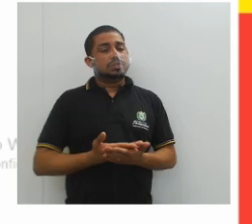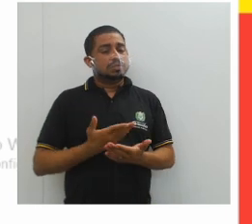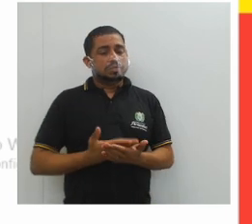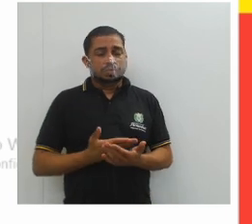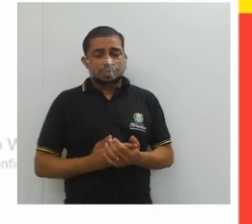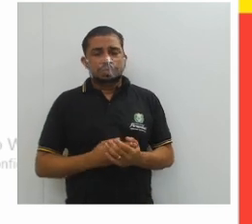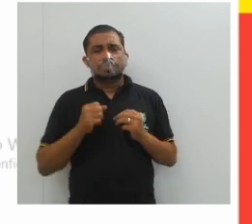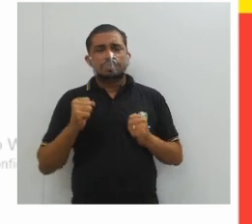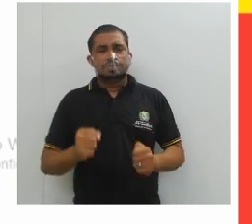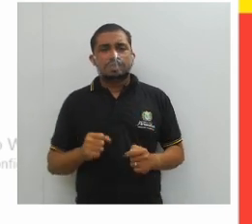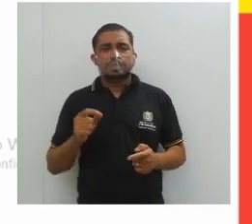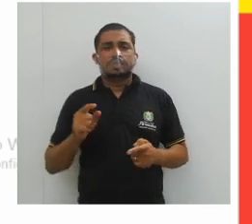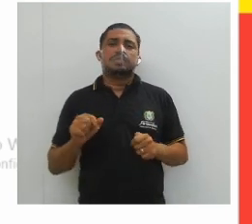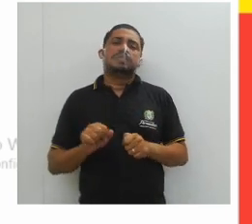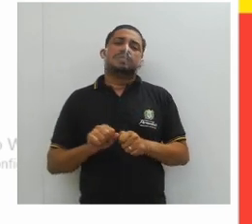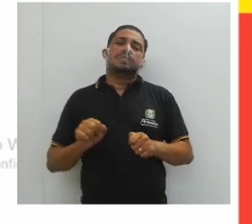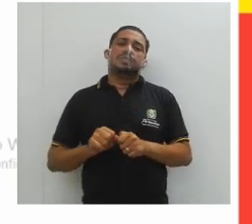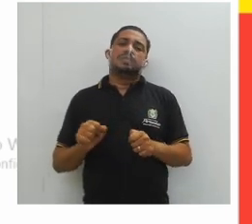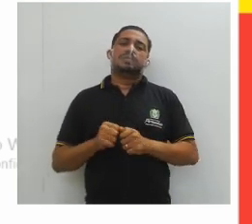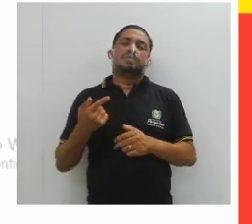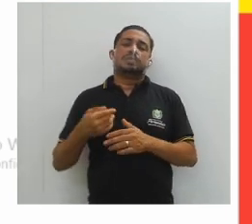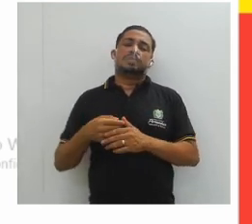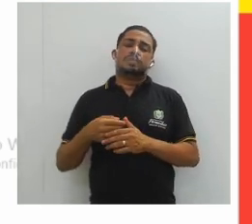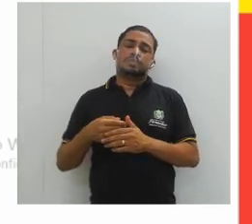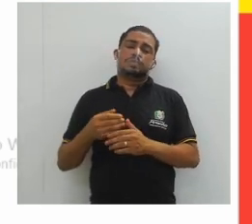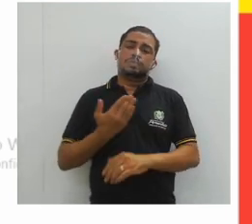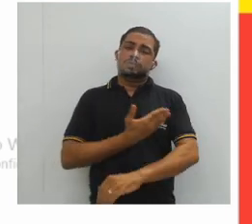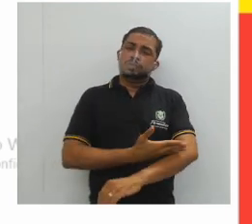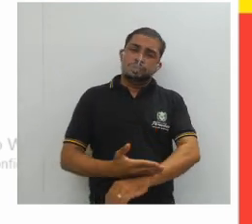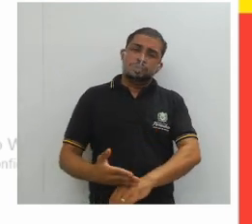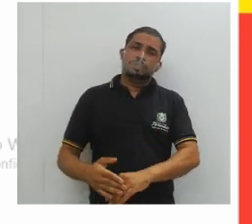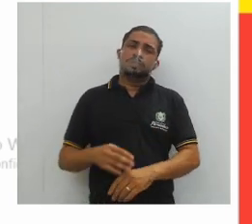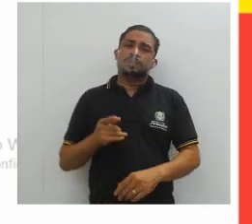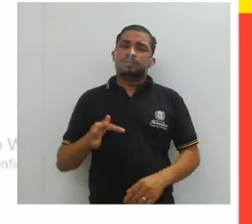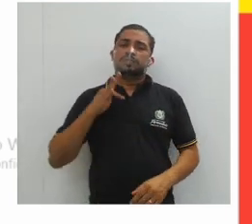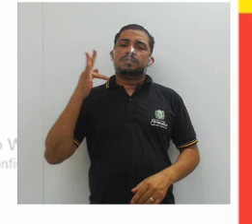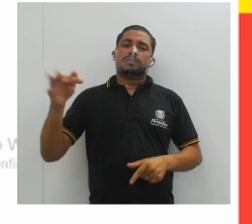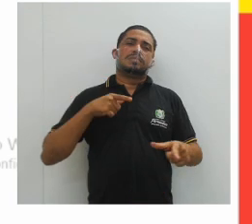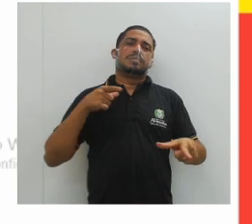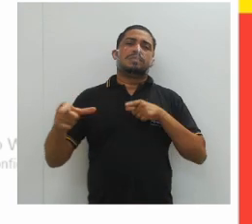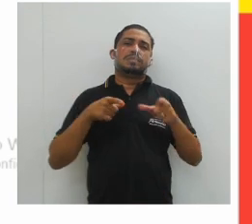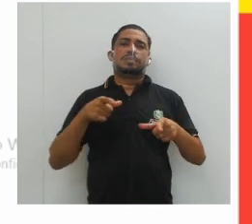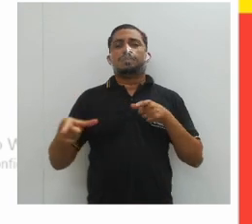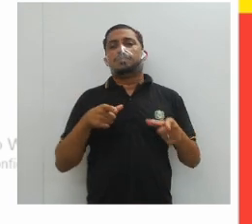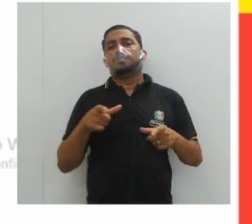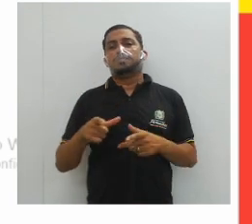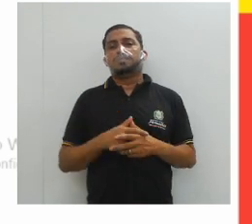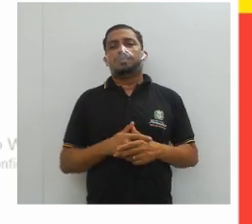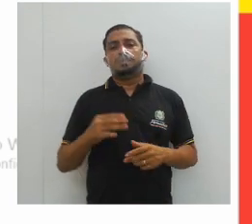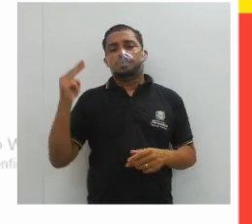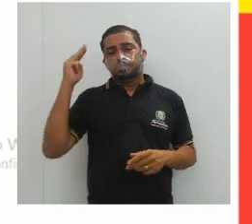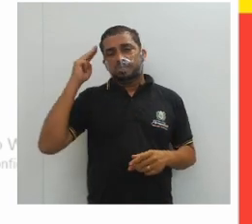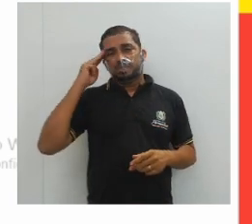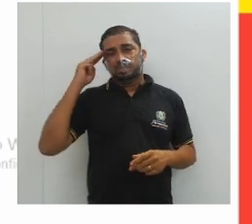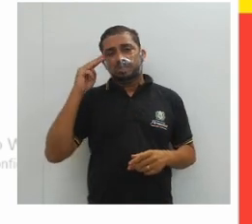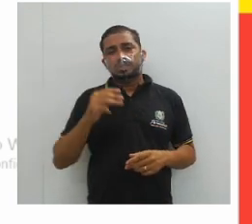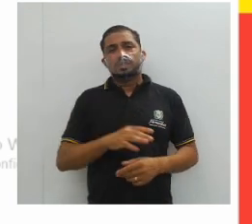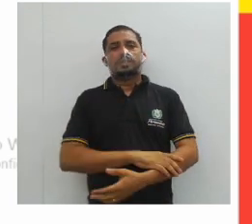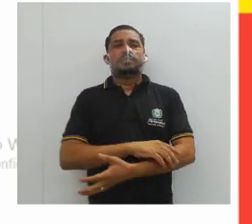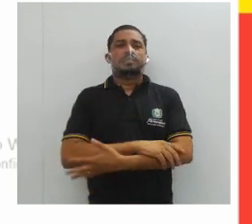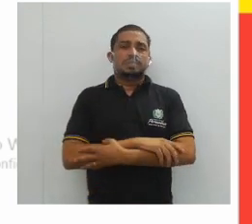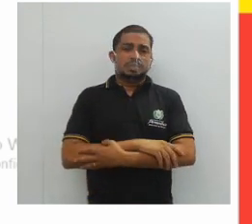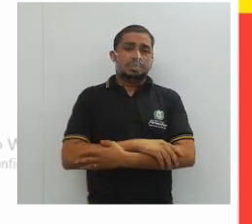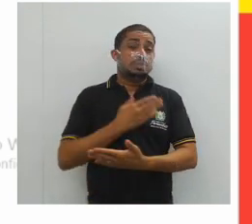aí pode estar fazendo com que você acostume com o seu futuro trabalho, que vai utilizar muito mais da sua mente do que seus braços.